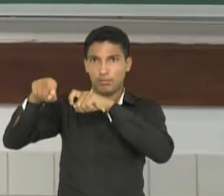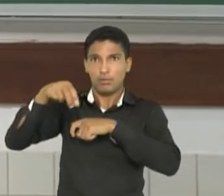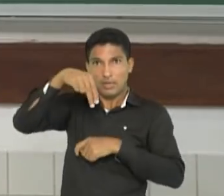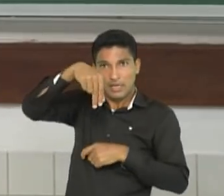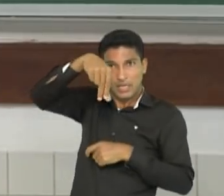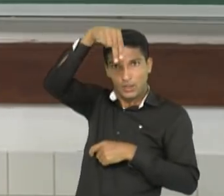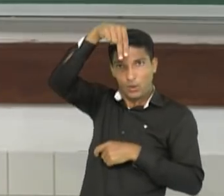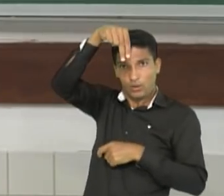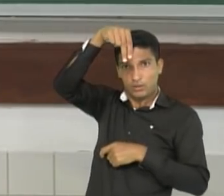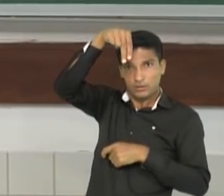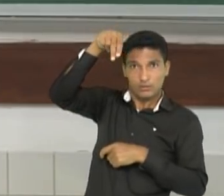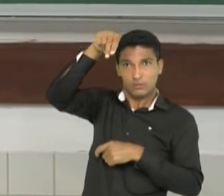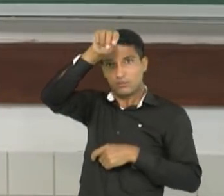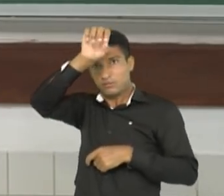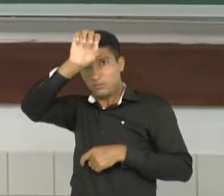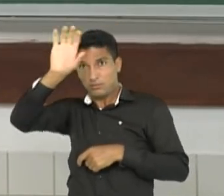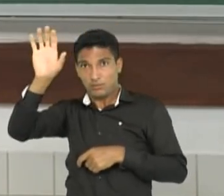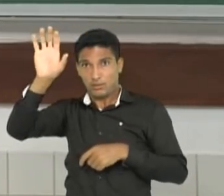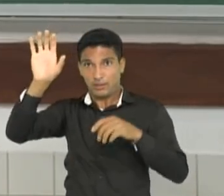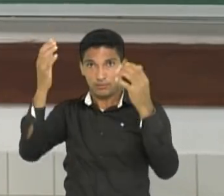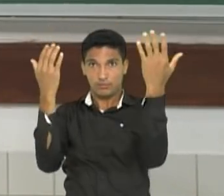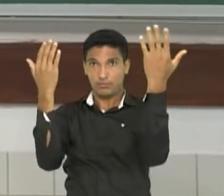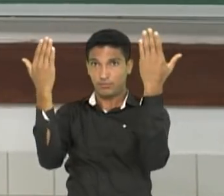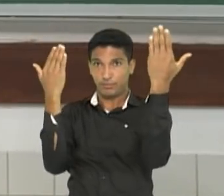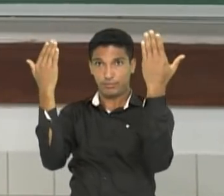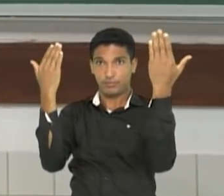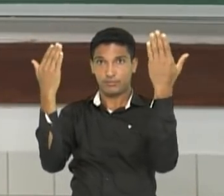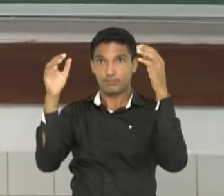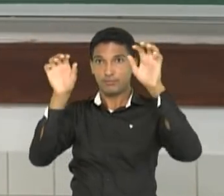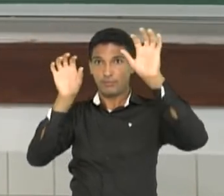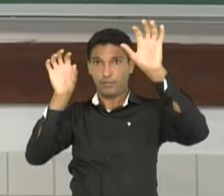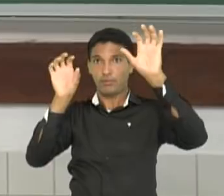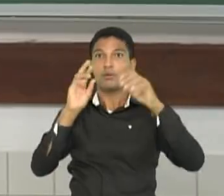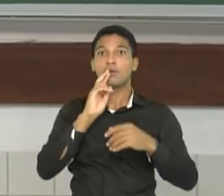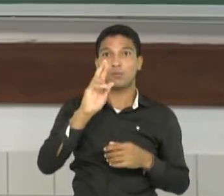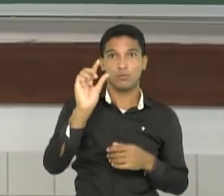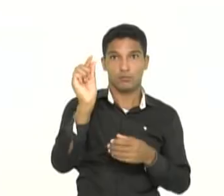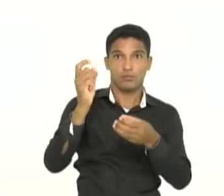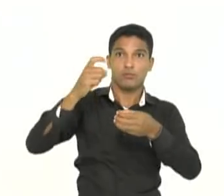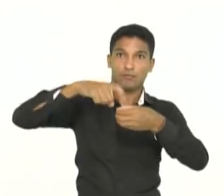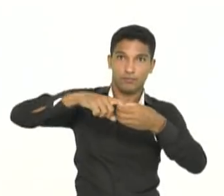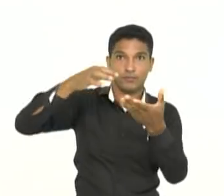Norte e da região Nordeste. Conseguem fazer isso? Respondam e a gente já volta para corrigir.